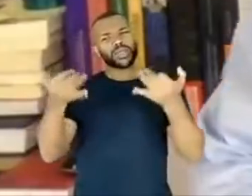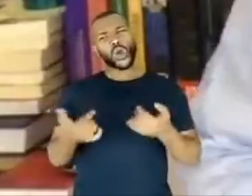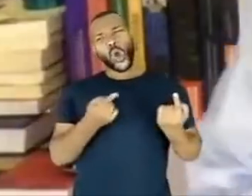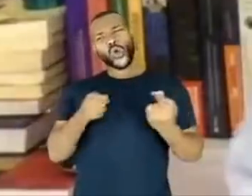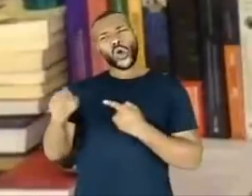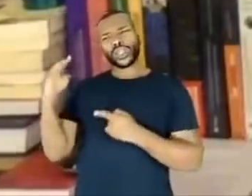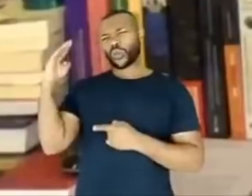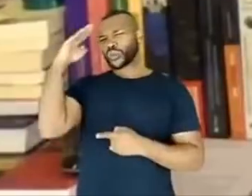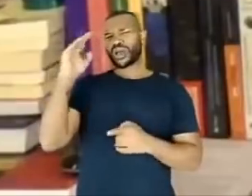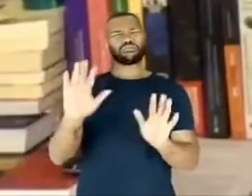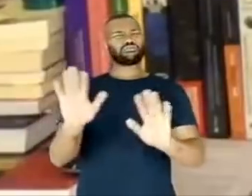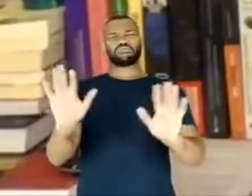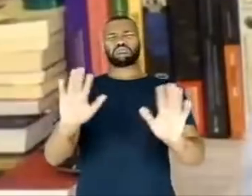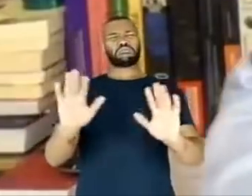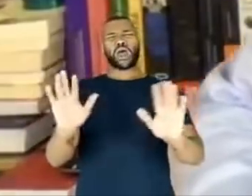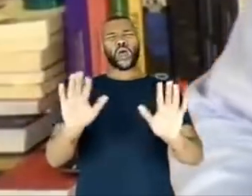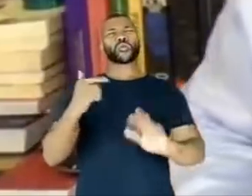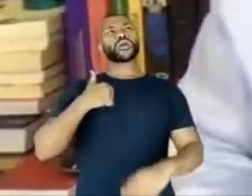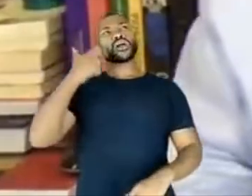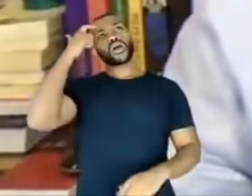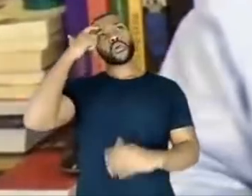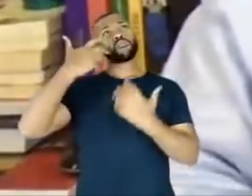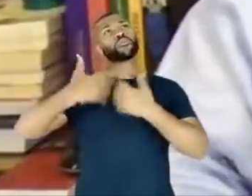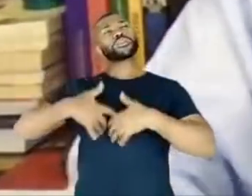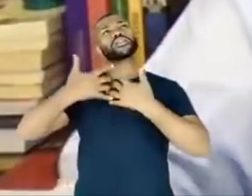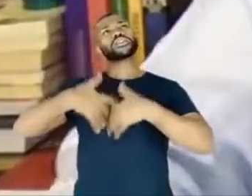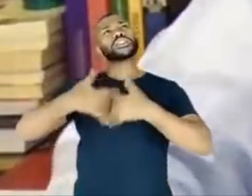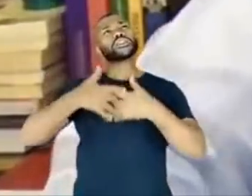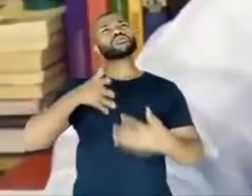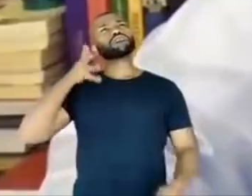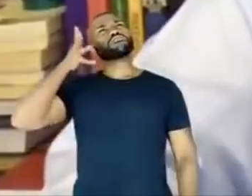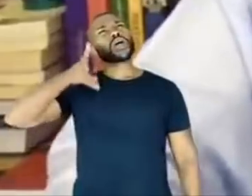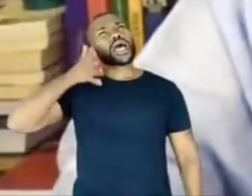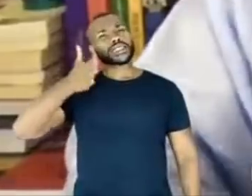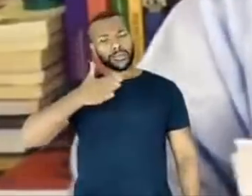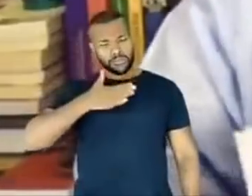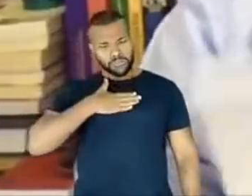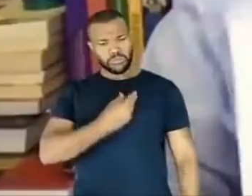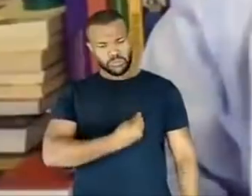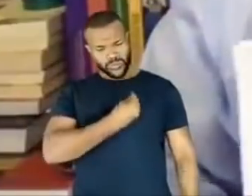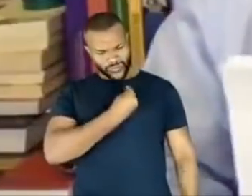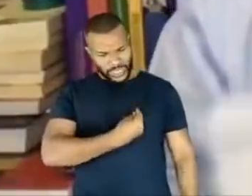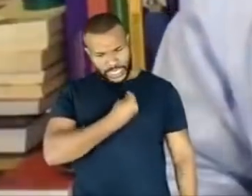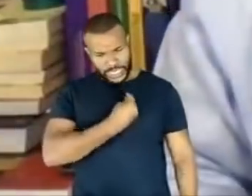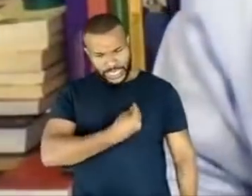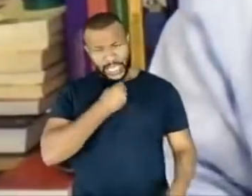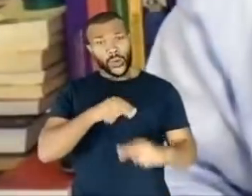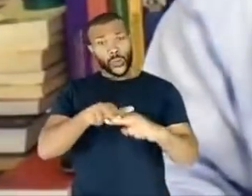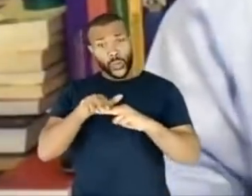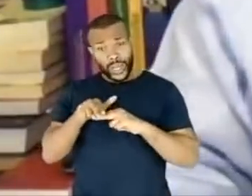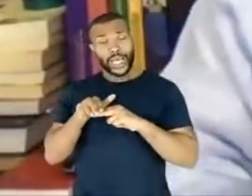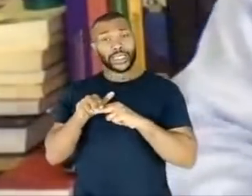Eu fiquei pensando em fazer um discurso sobre a minha situação depois da decisão de ontem na Suprema